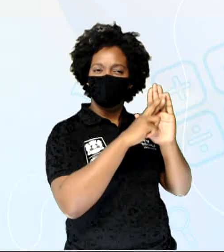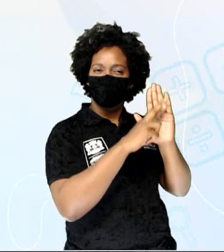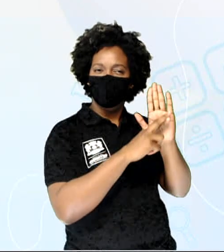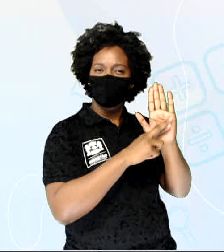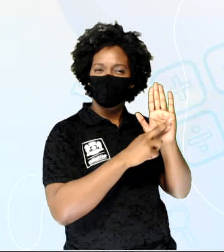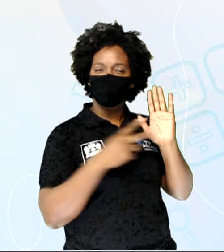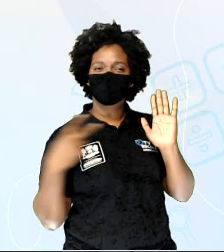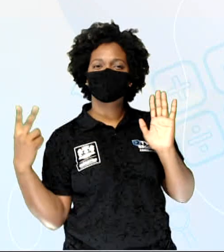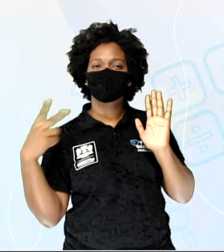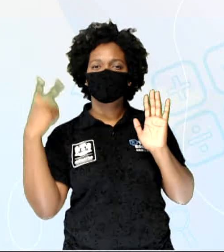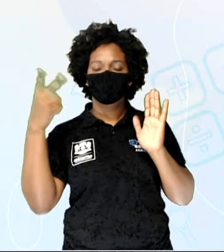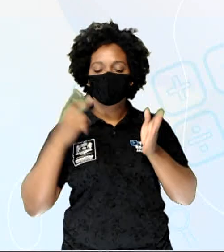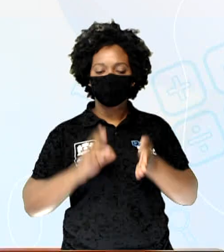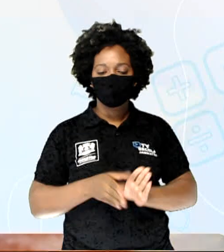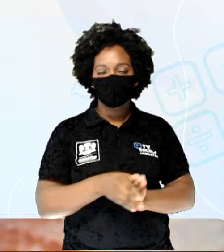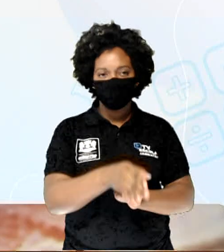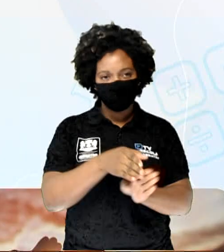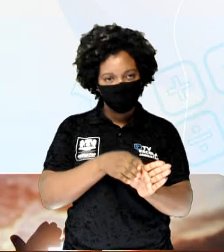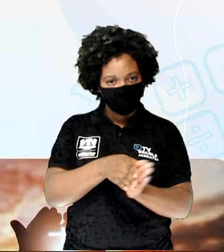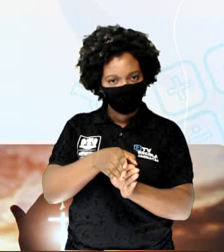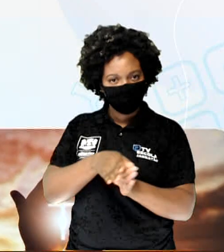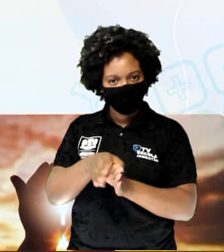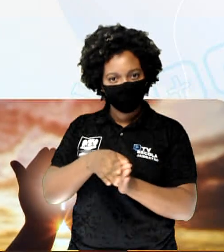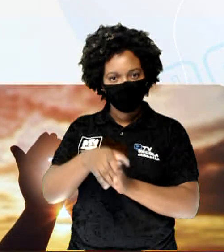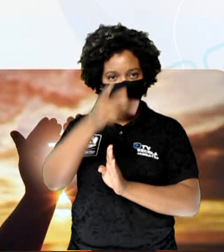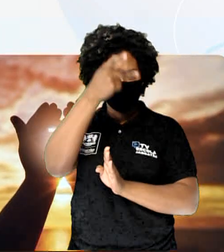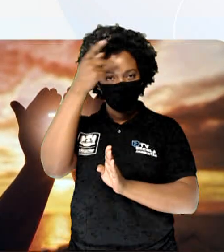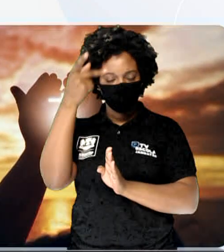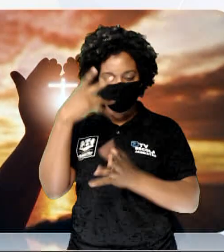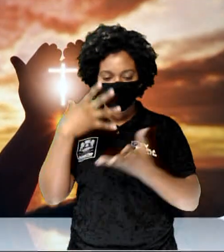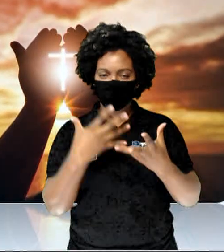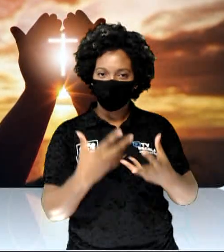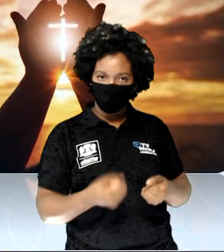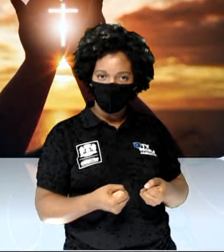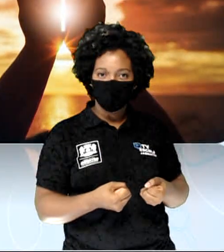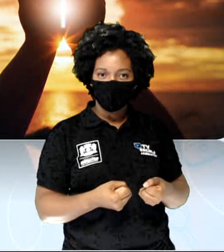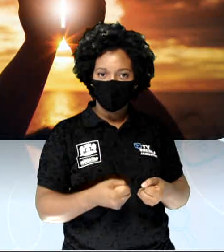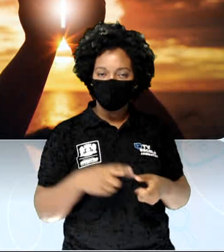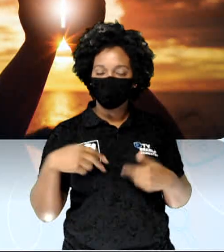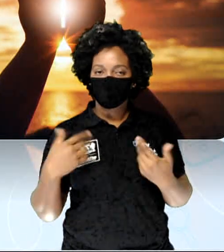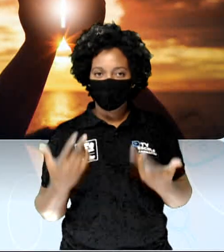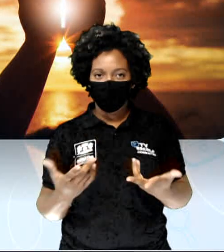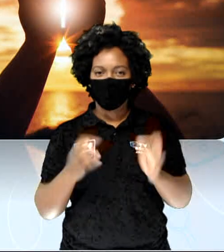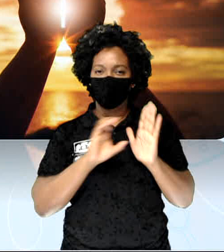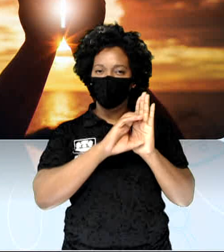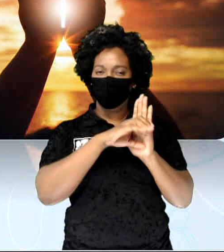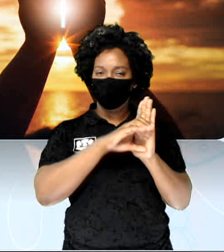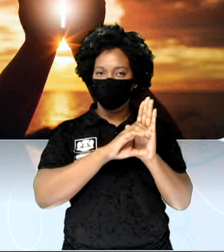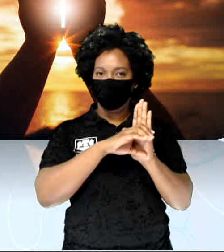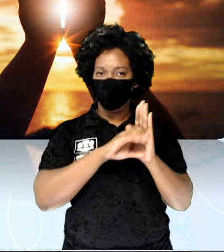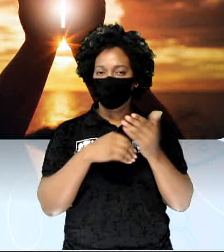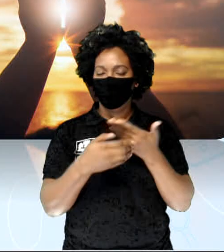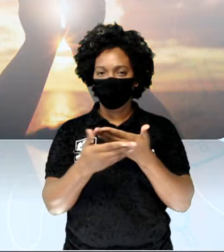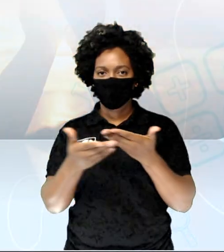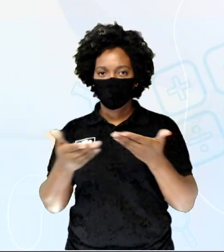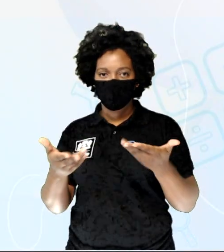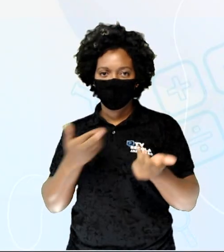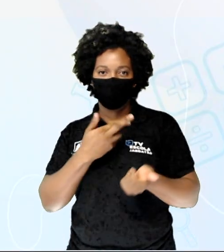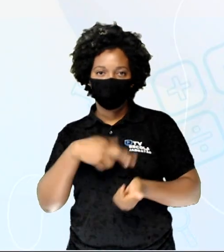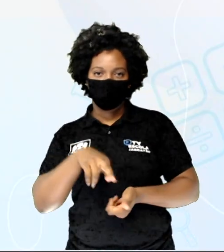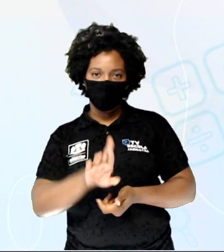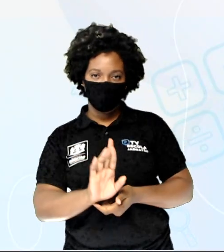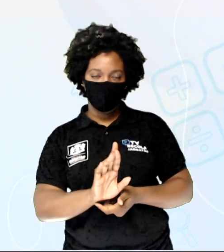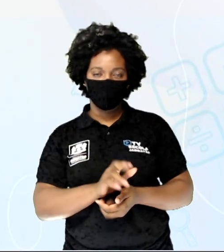que devem ser seguidos por seus adeptos. Então, esse é o conceito de